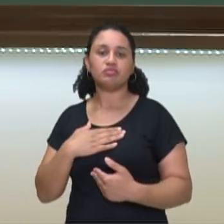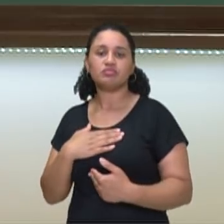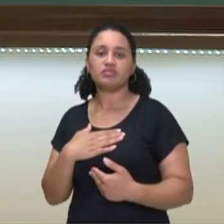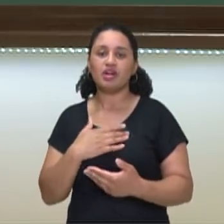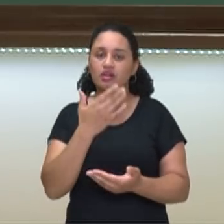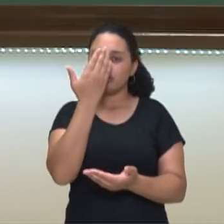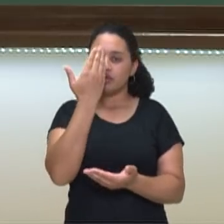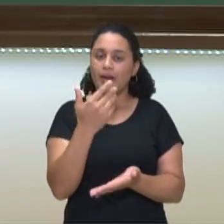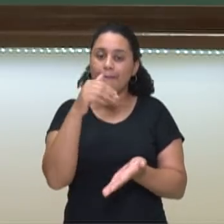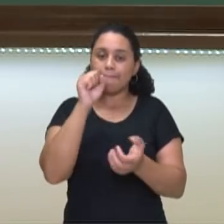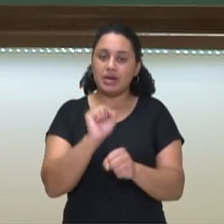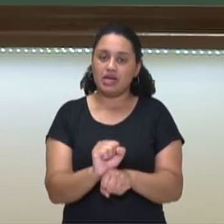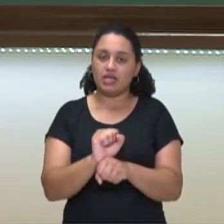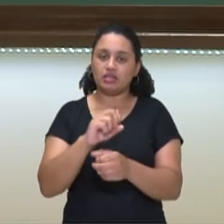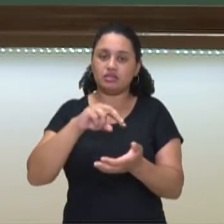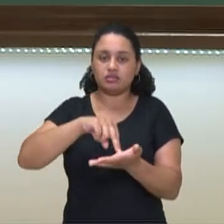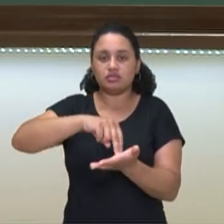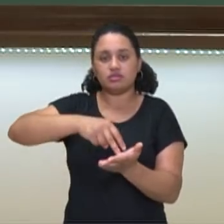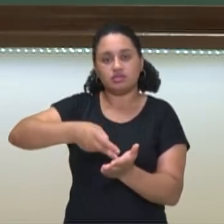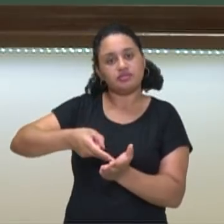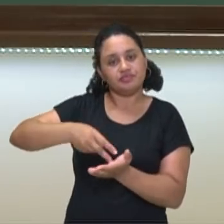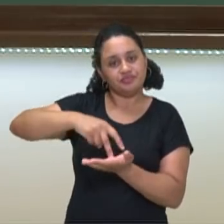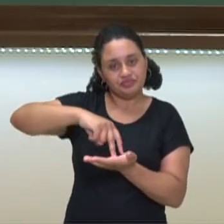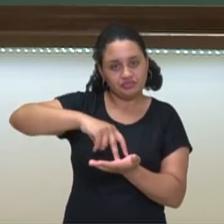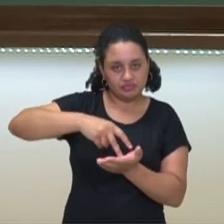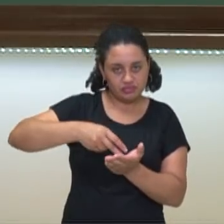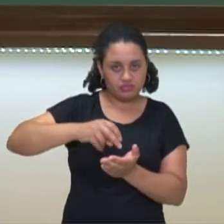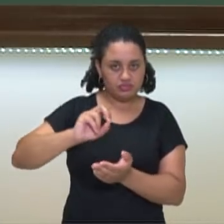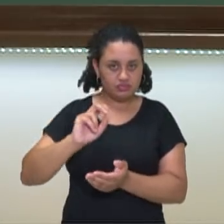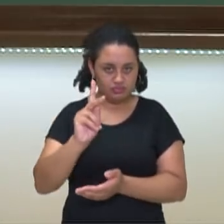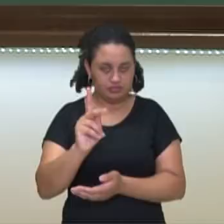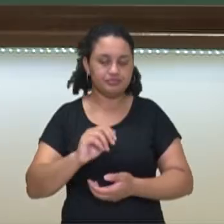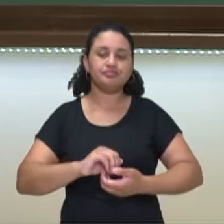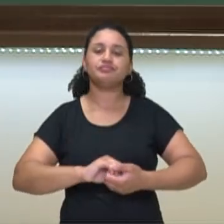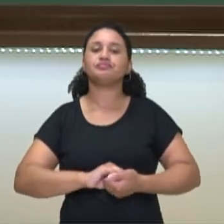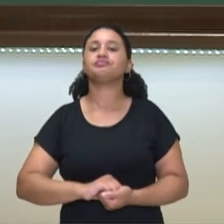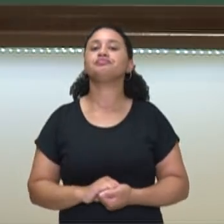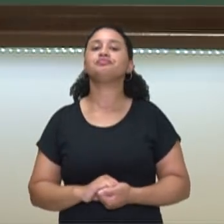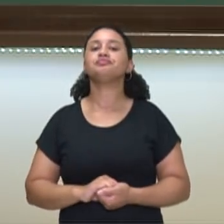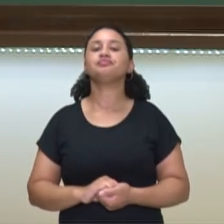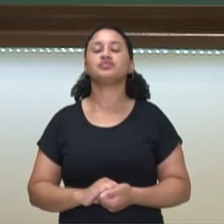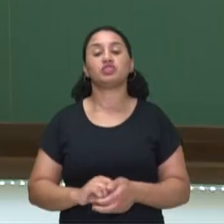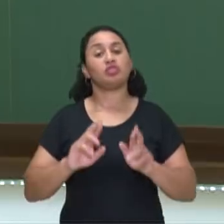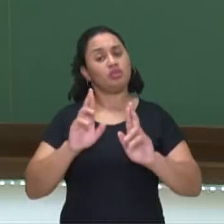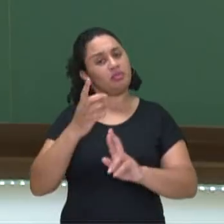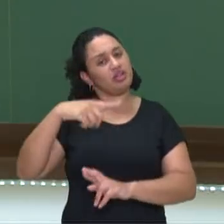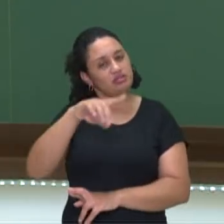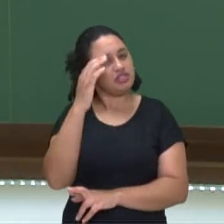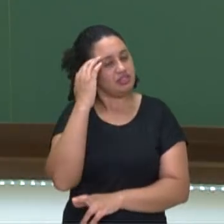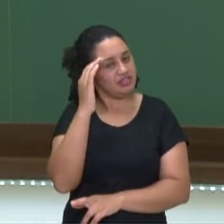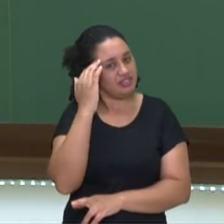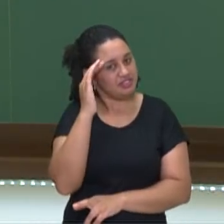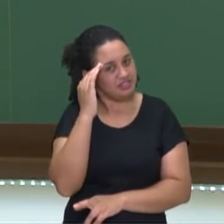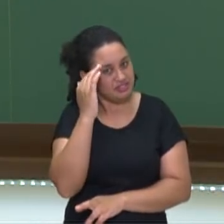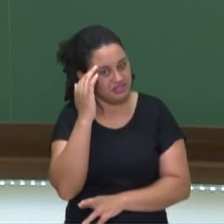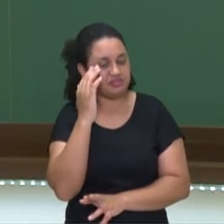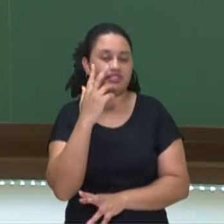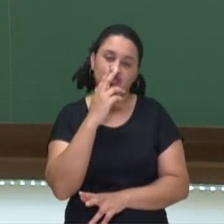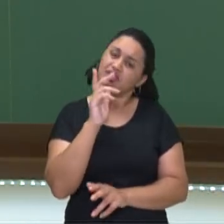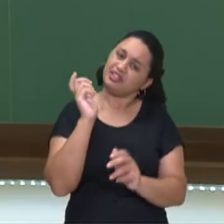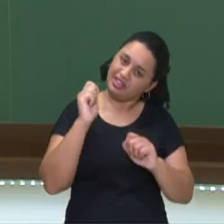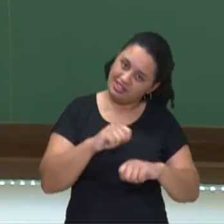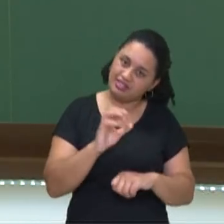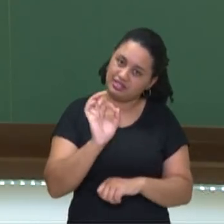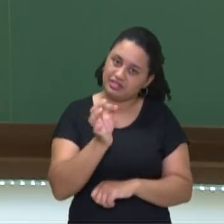desse eixo imaginário aqui que divide o meu corpo. Beleza? Espero que vocês tenham entendido, né? Tá dando para acompanhar,